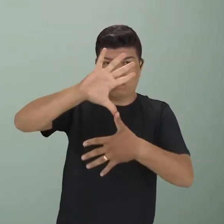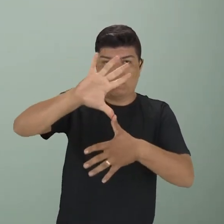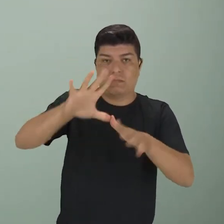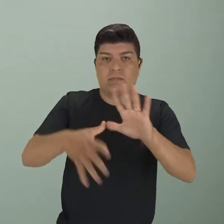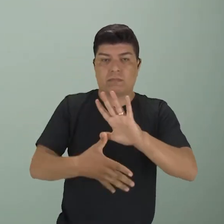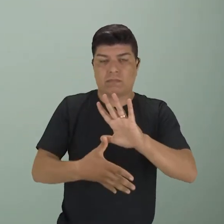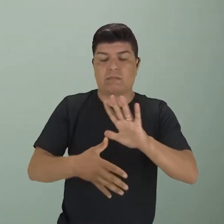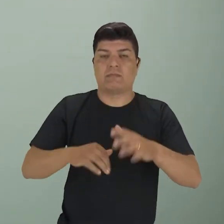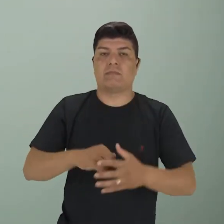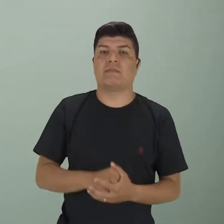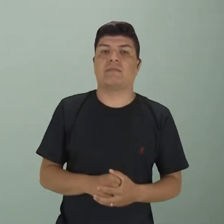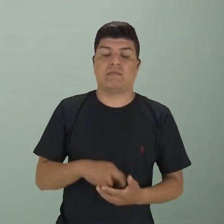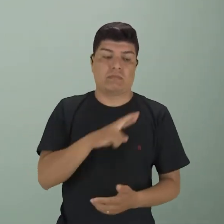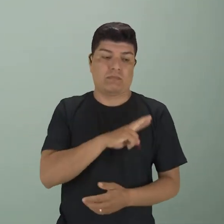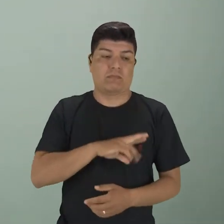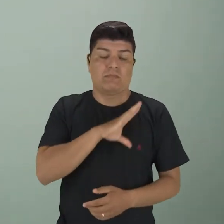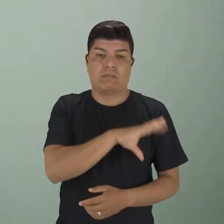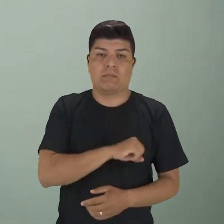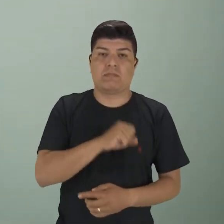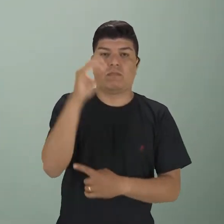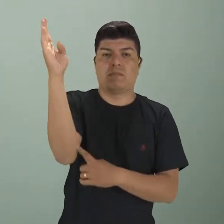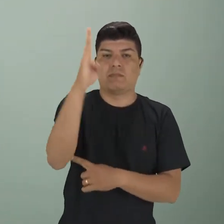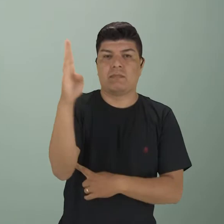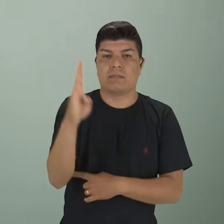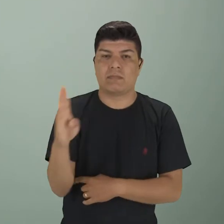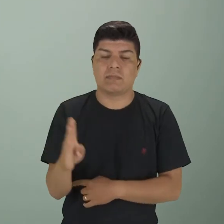maneira, o romance brasileiro, ele